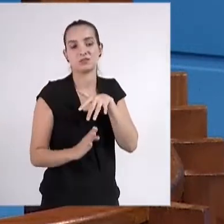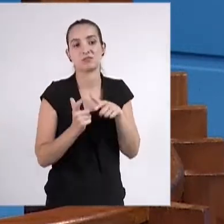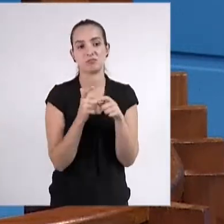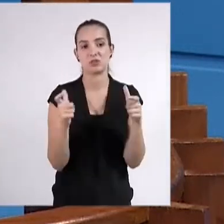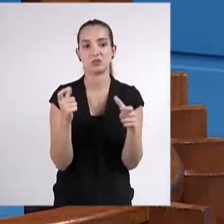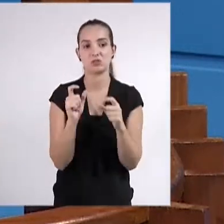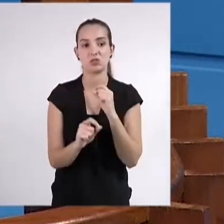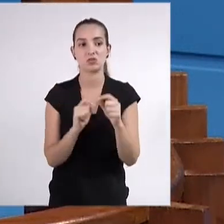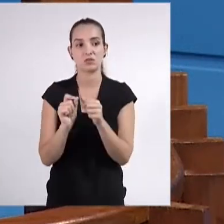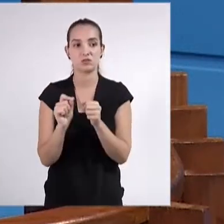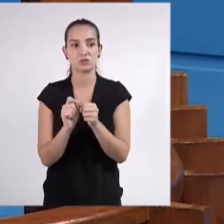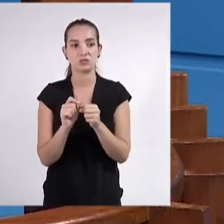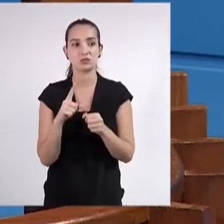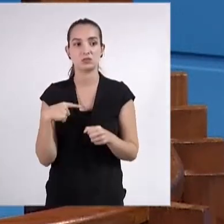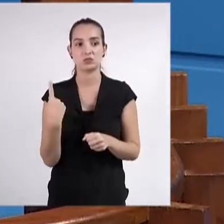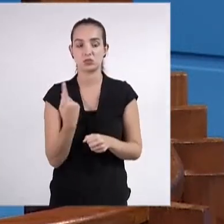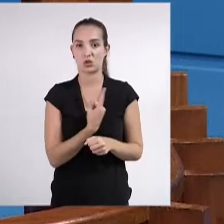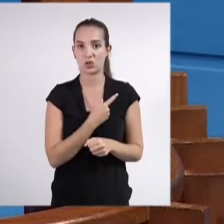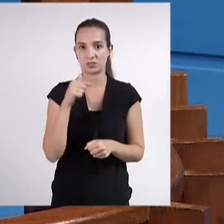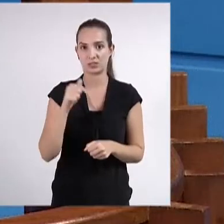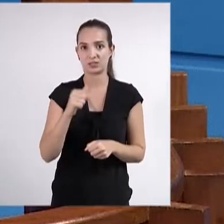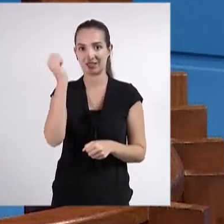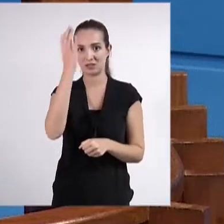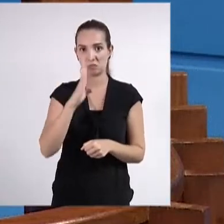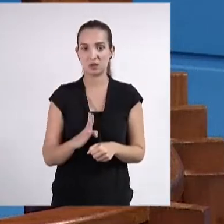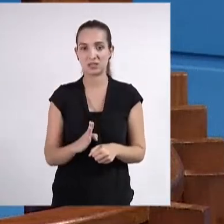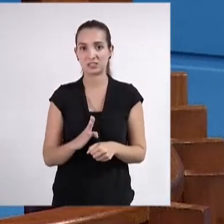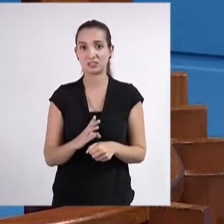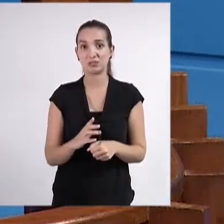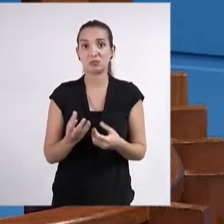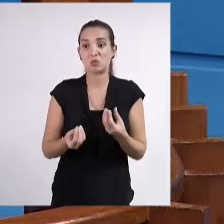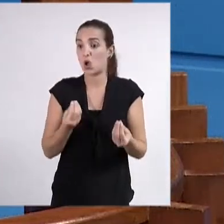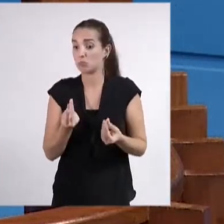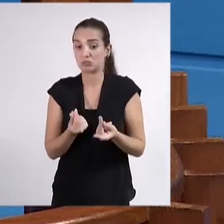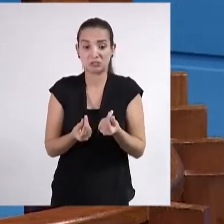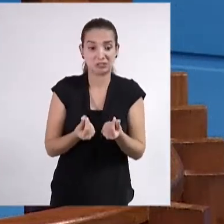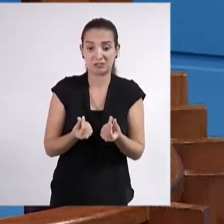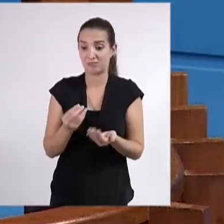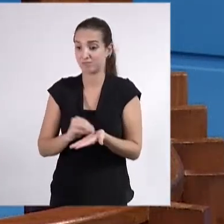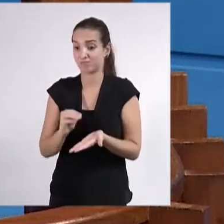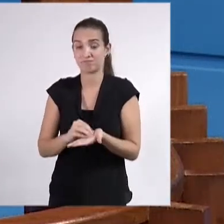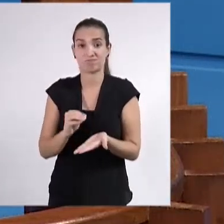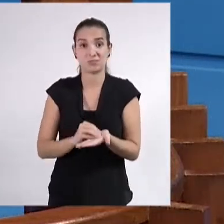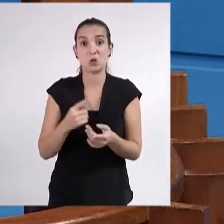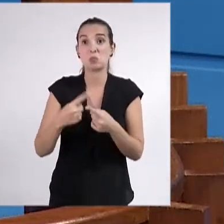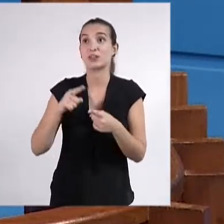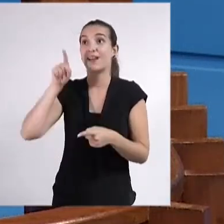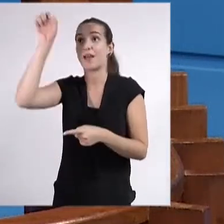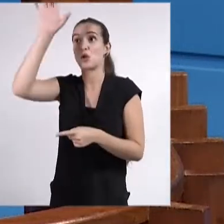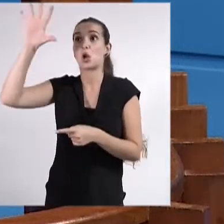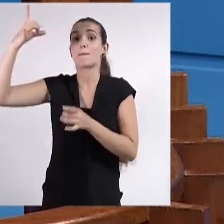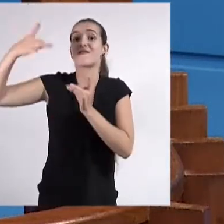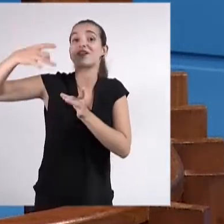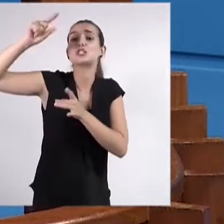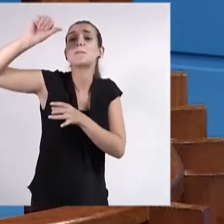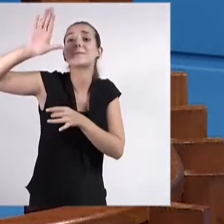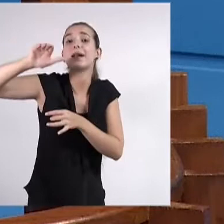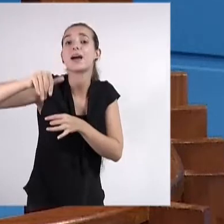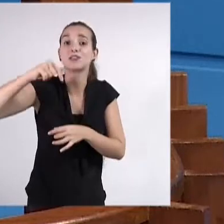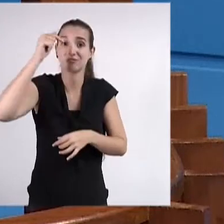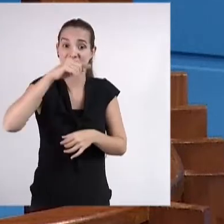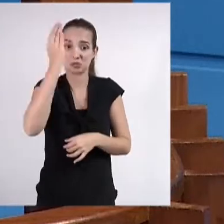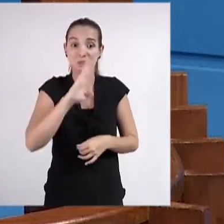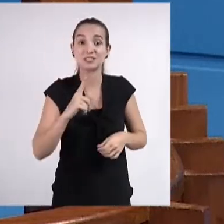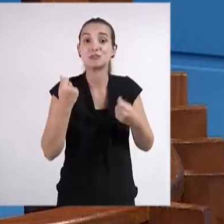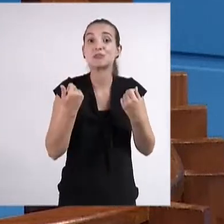não compensasse mais a produção desse tão nobre produto que tem registros históricos, inclusive na política